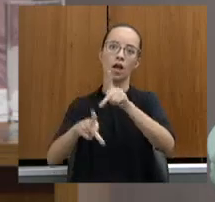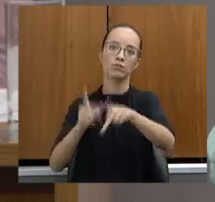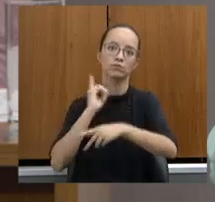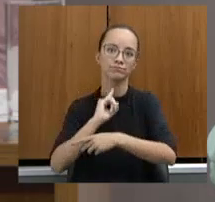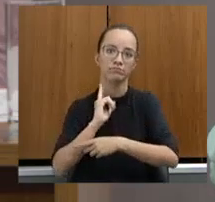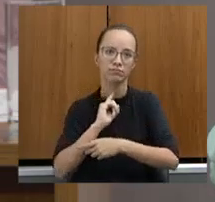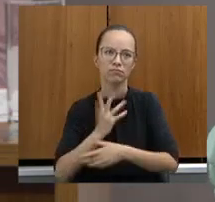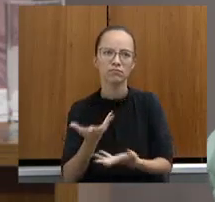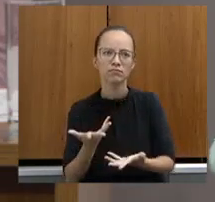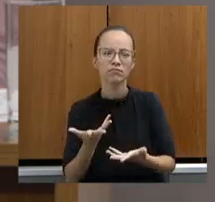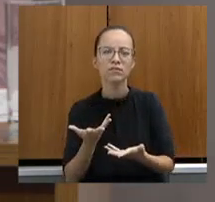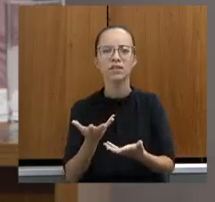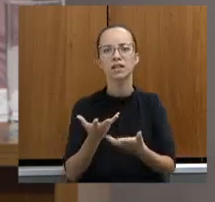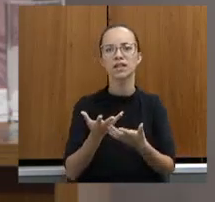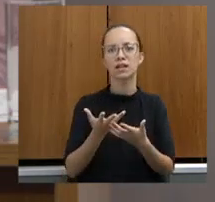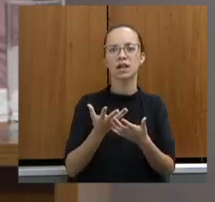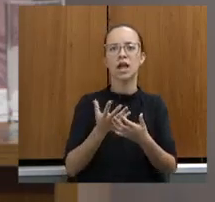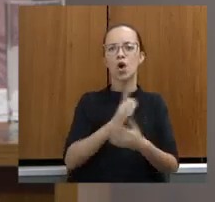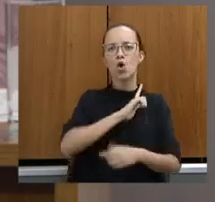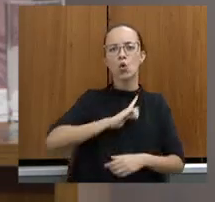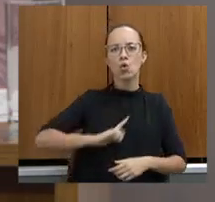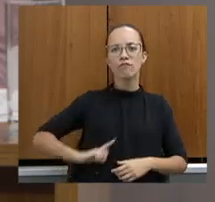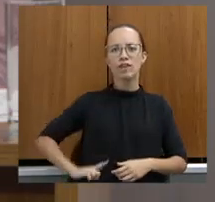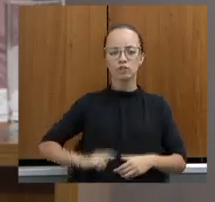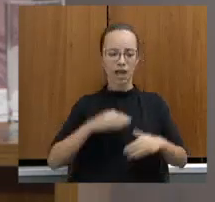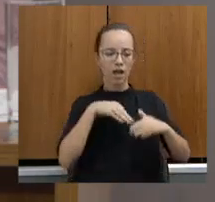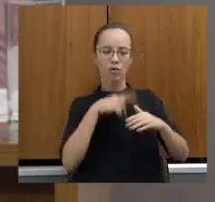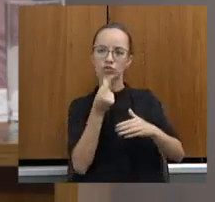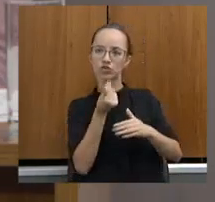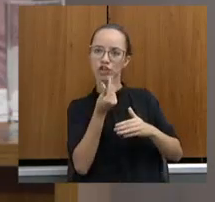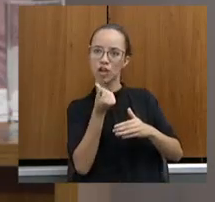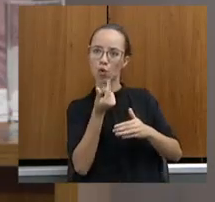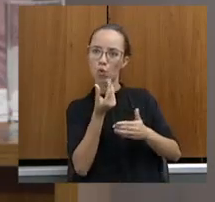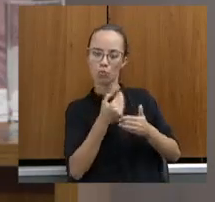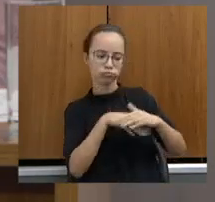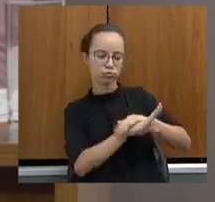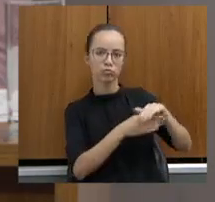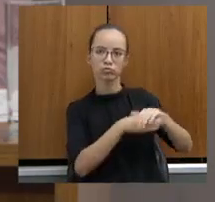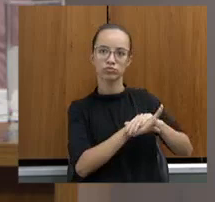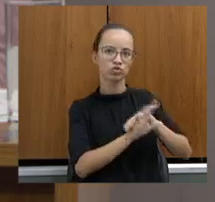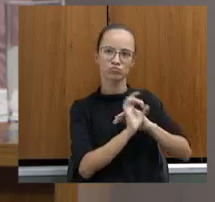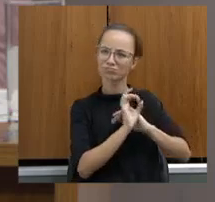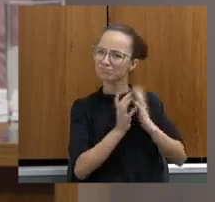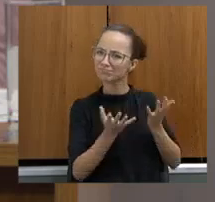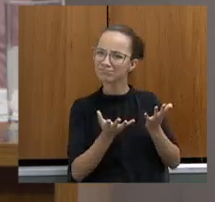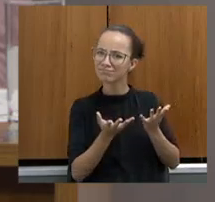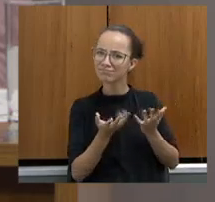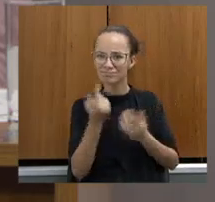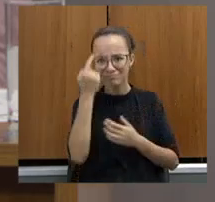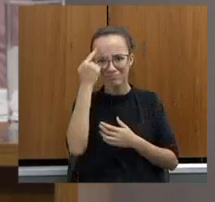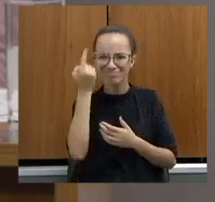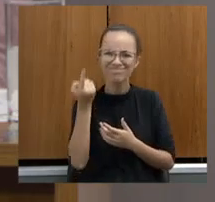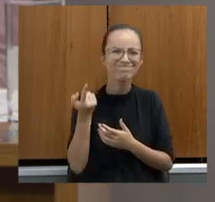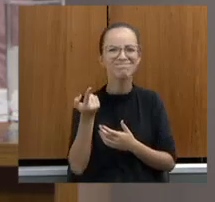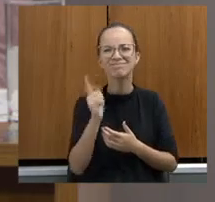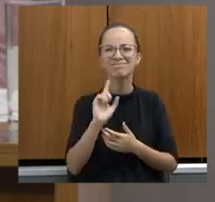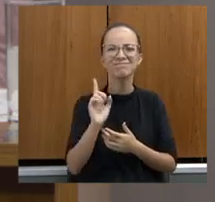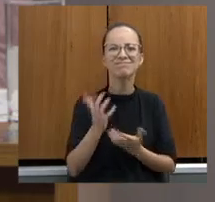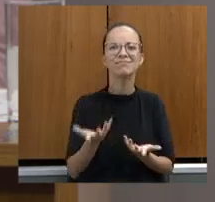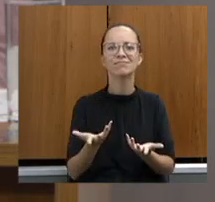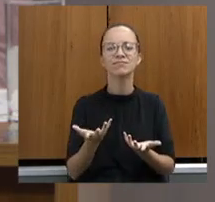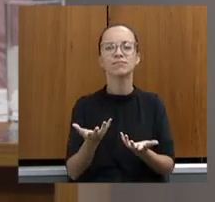para governos acumular caixas simplesmente e não é essa a política que o nosso governo do estado realiza